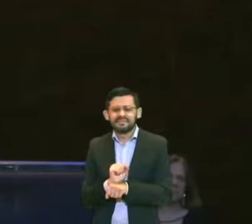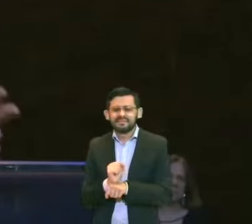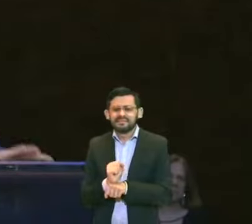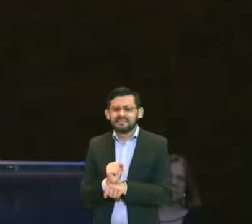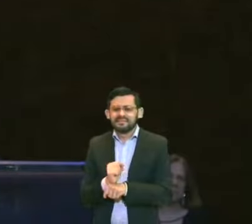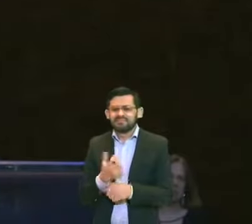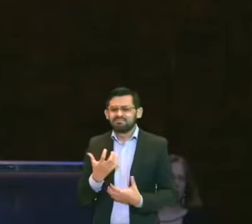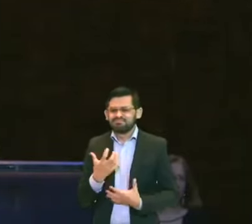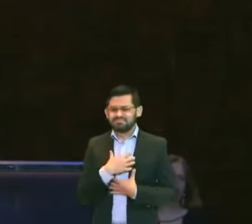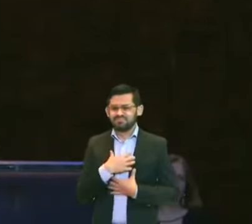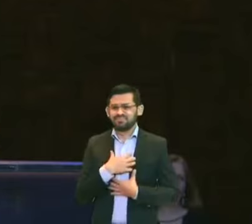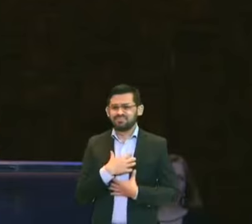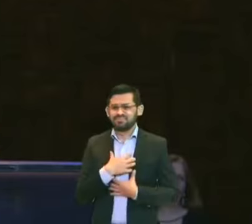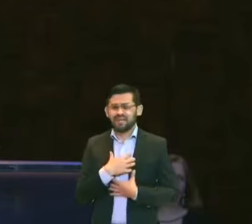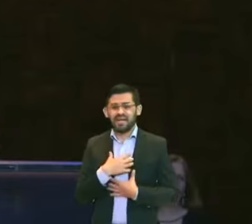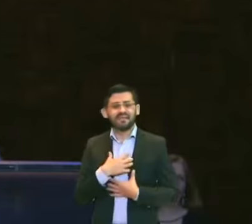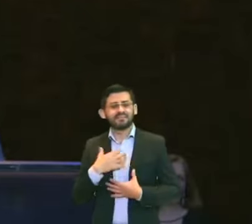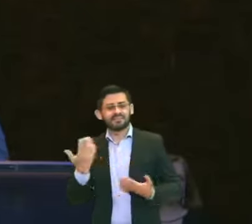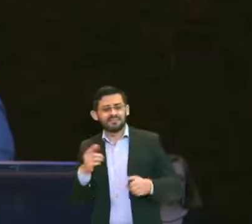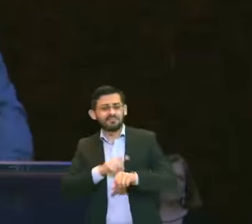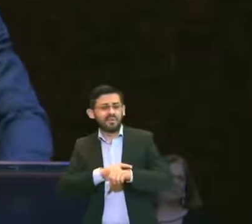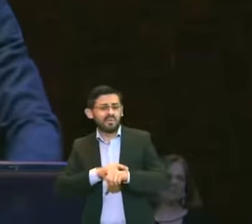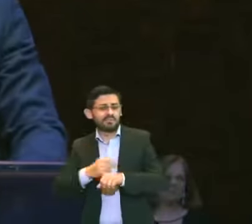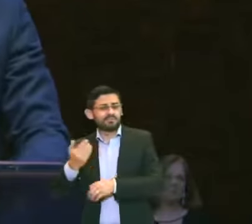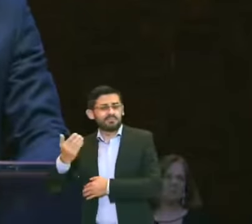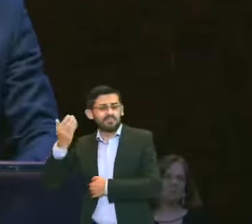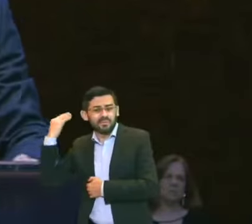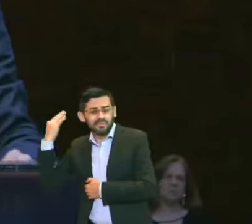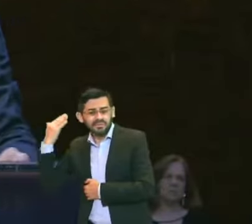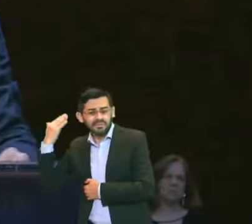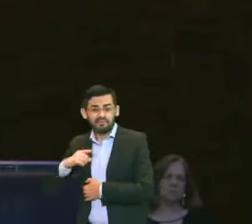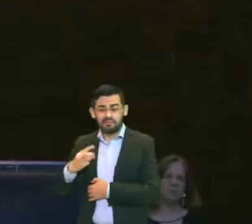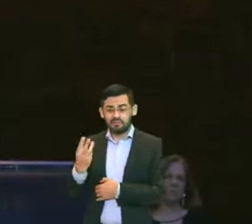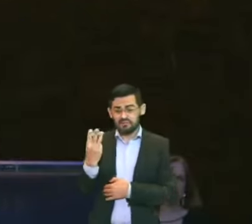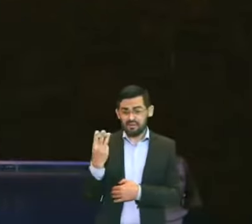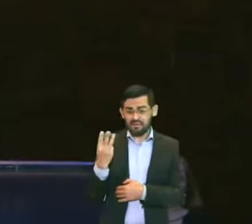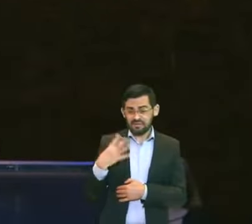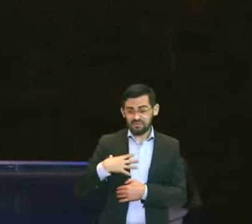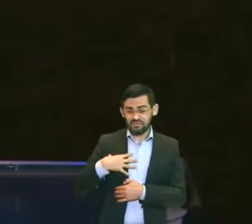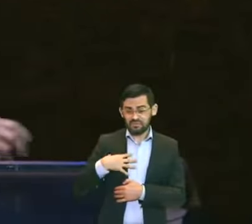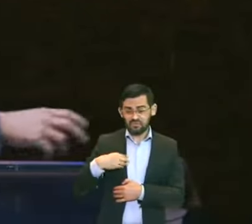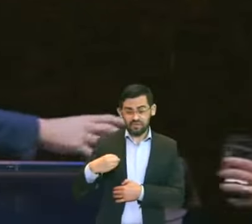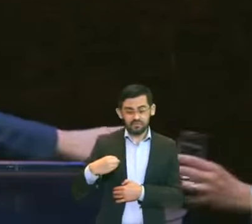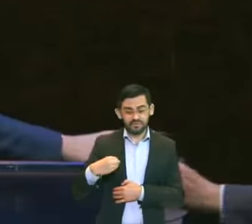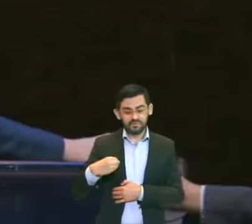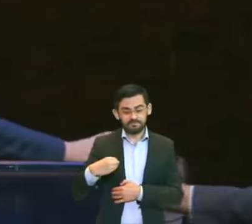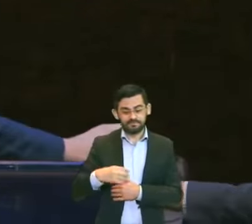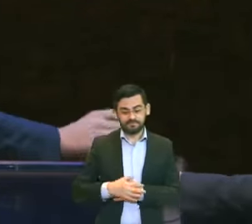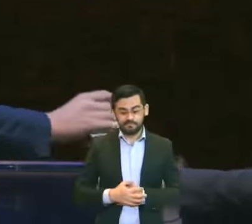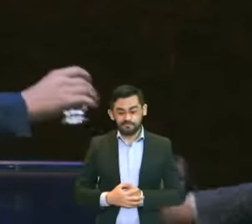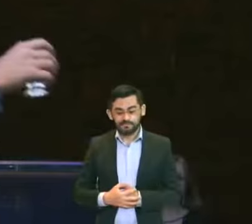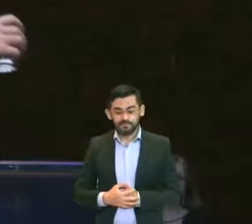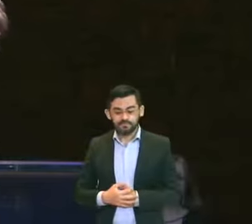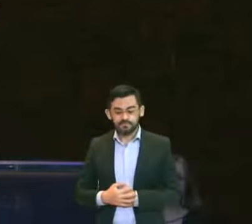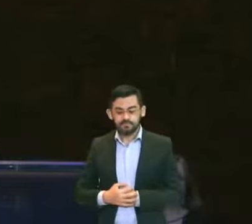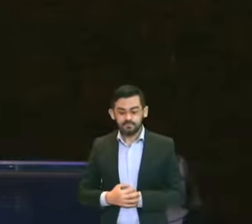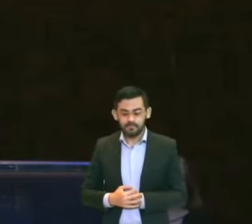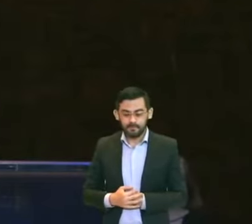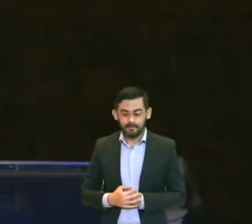de luto. Ele naquela ocasião tinha 3 filhos. Obrigado.